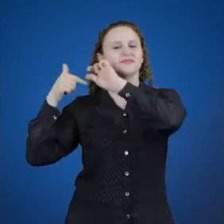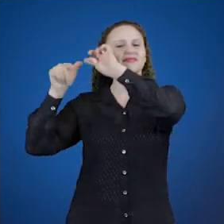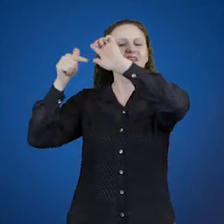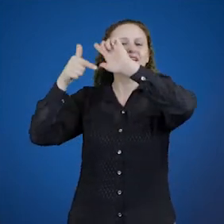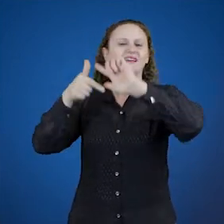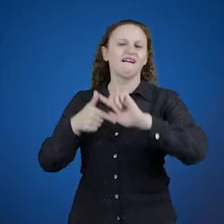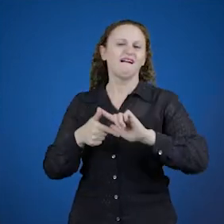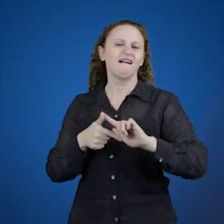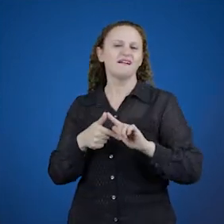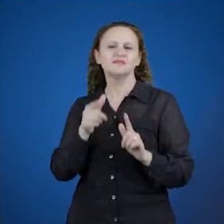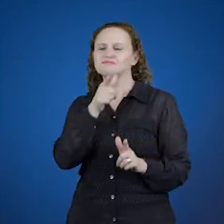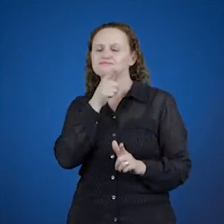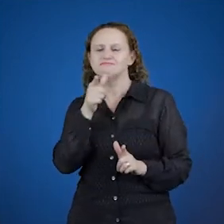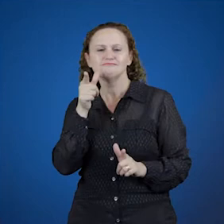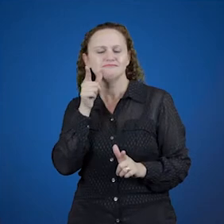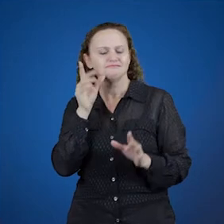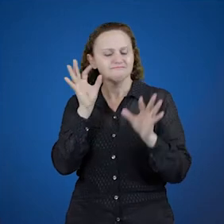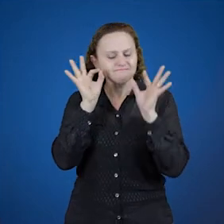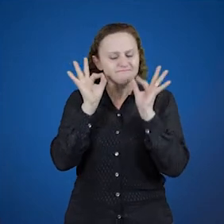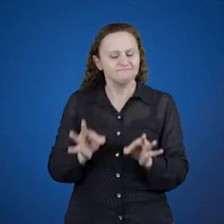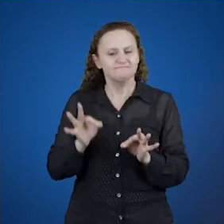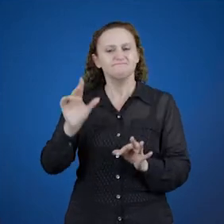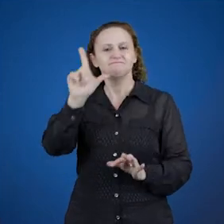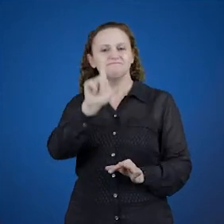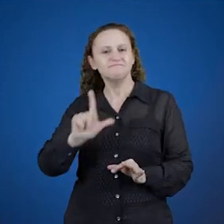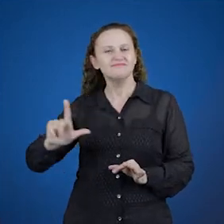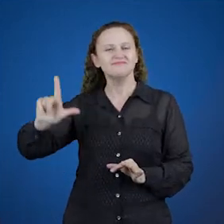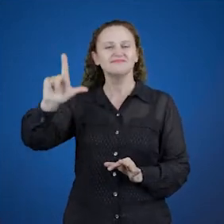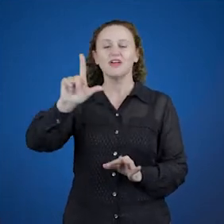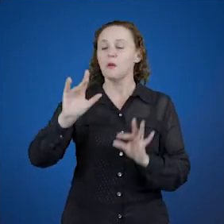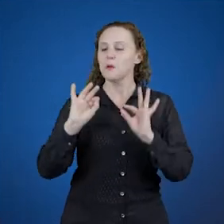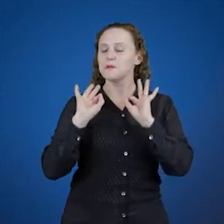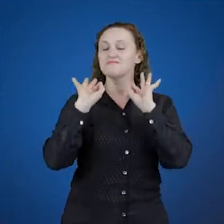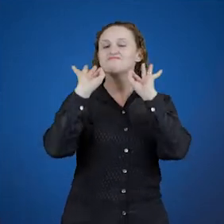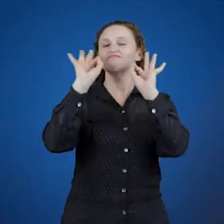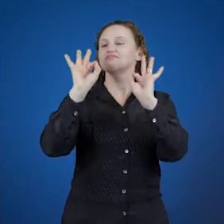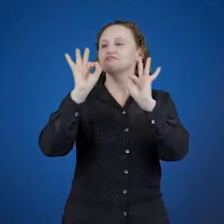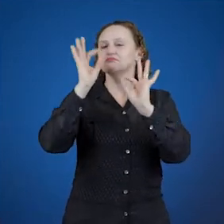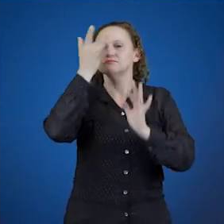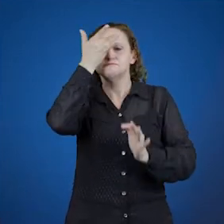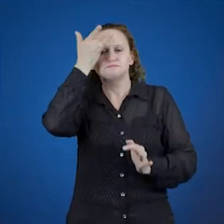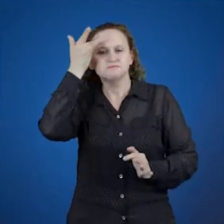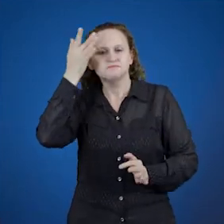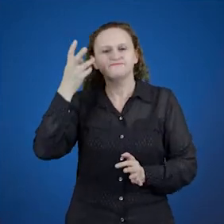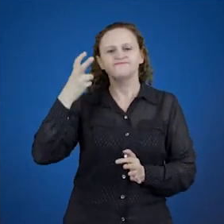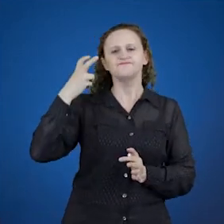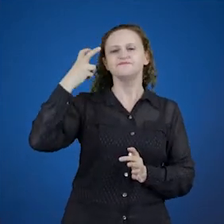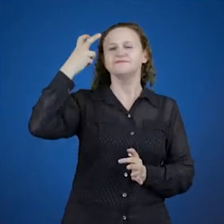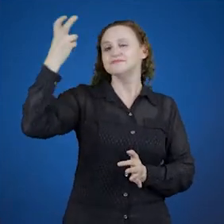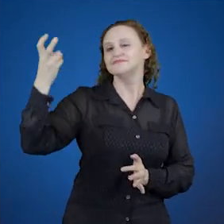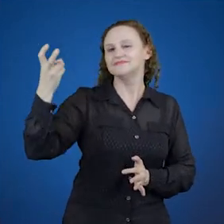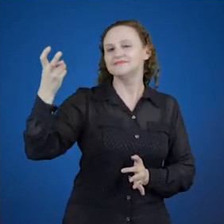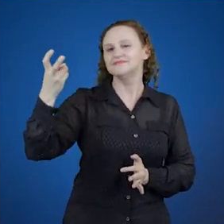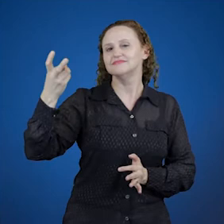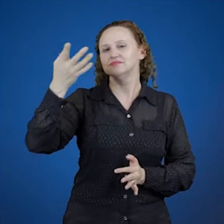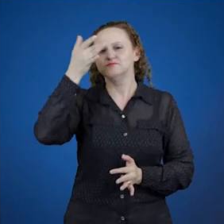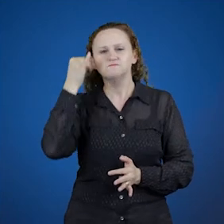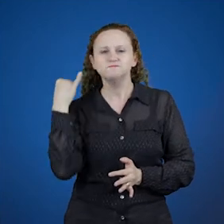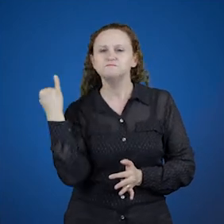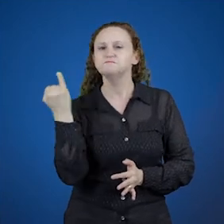o latim Punto o latim literário a língua falada pela nobreza pelos estudados pelos literatos